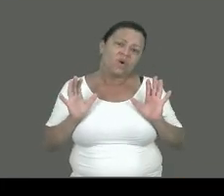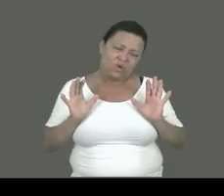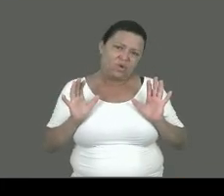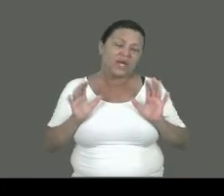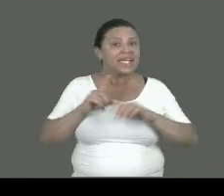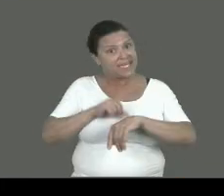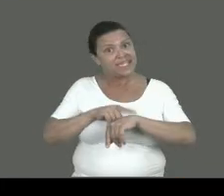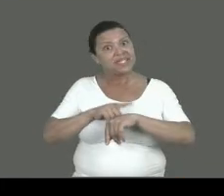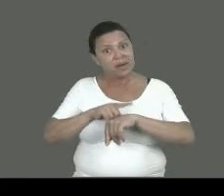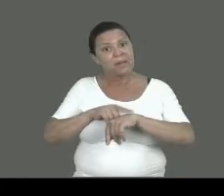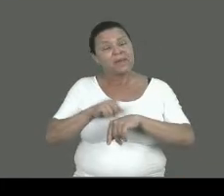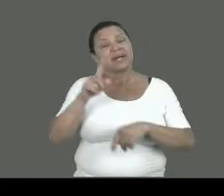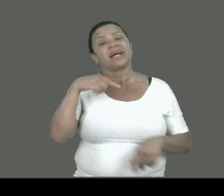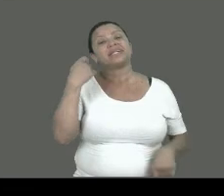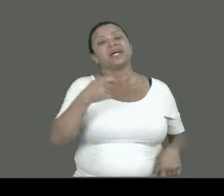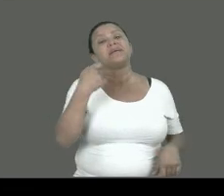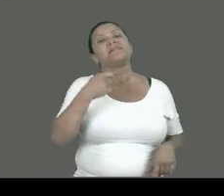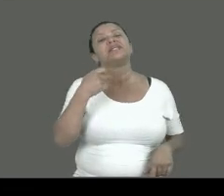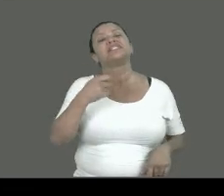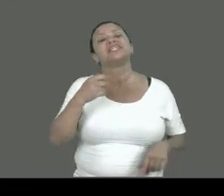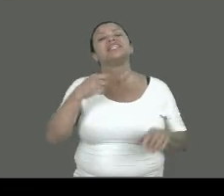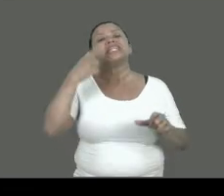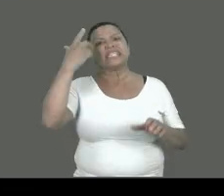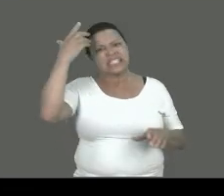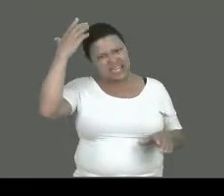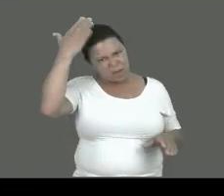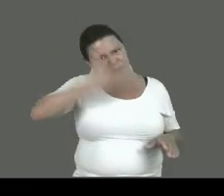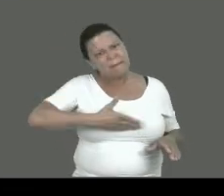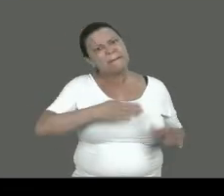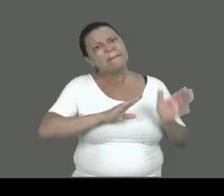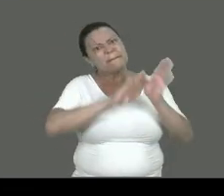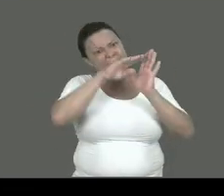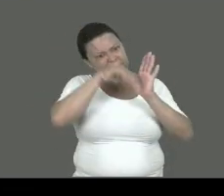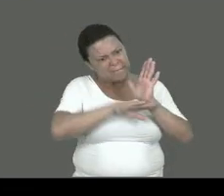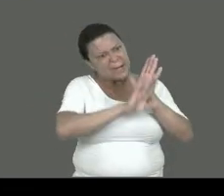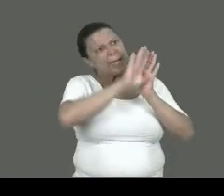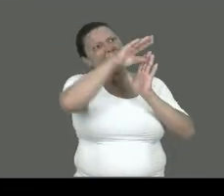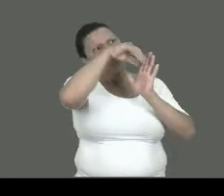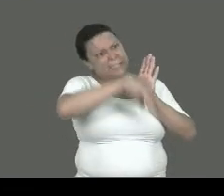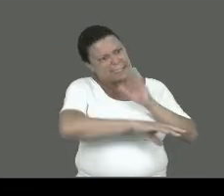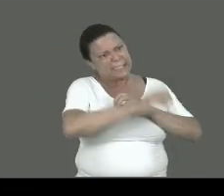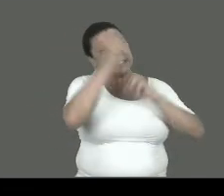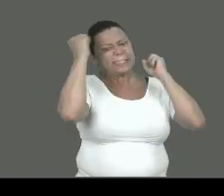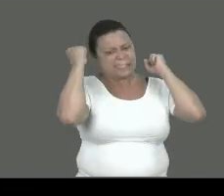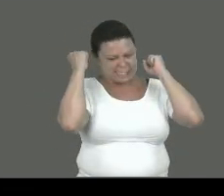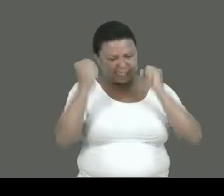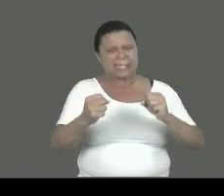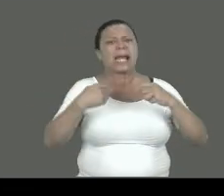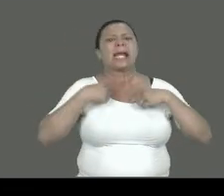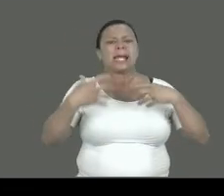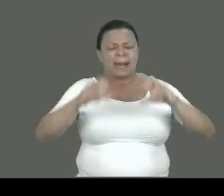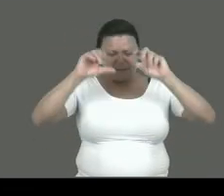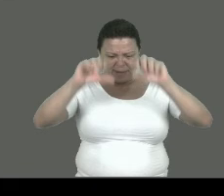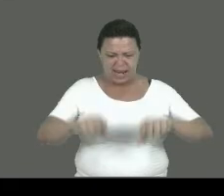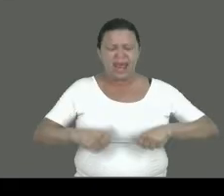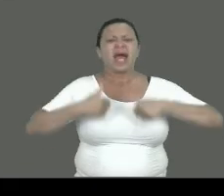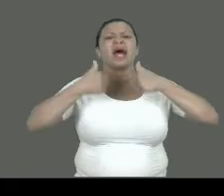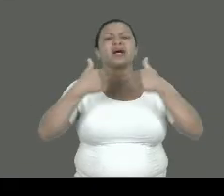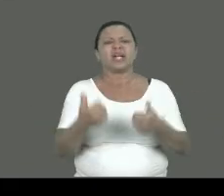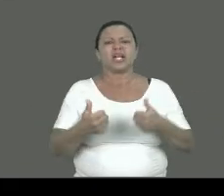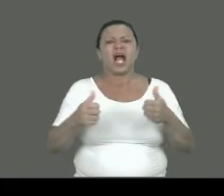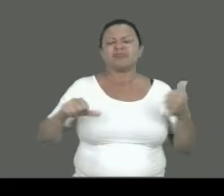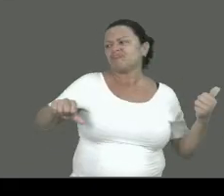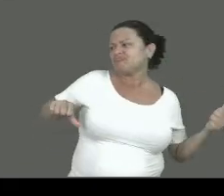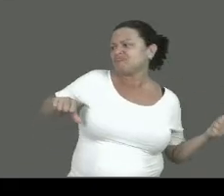nessa hora que a gente se coloca à prova e mostra a nossa capacidade de melhorar e de dobrar essa